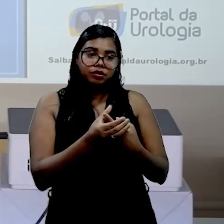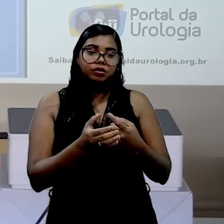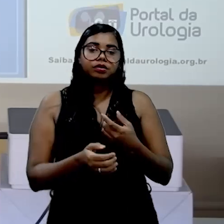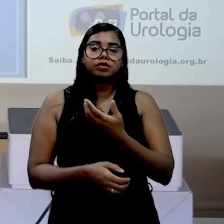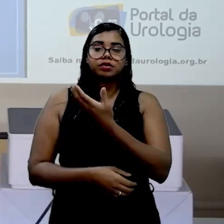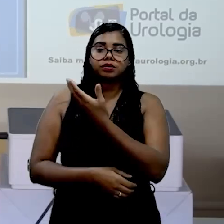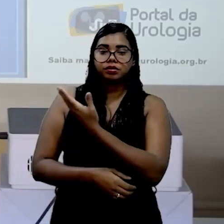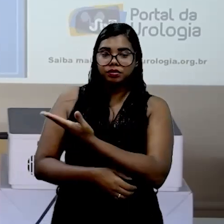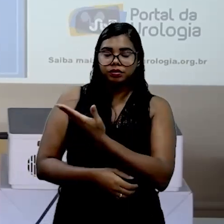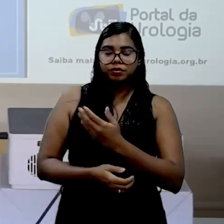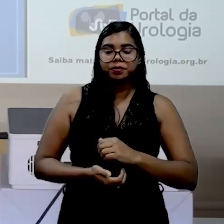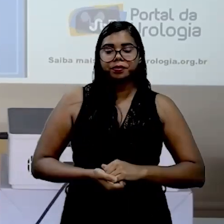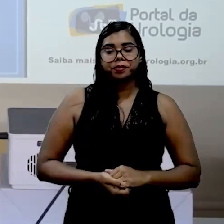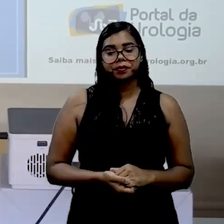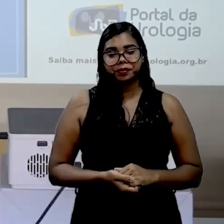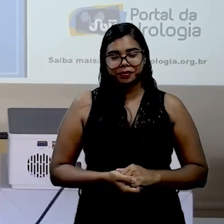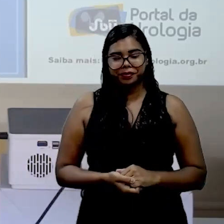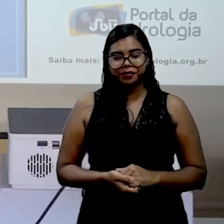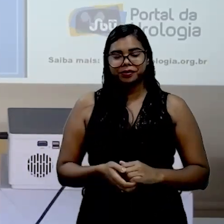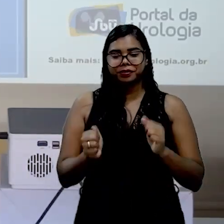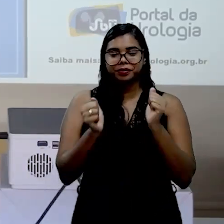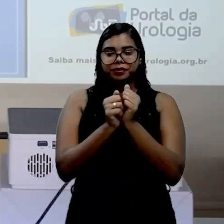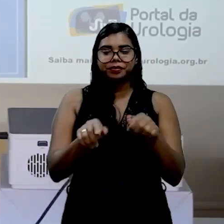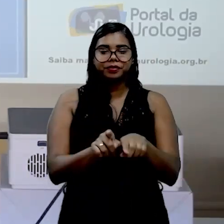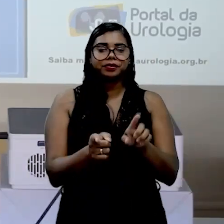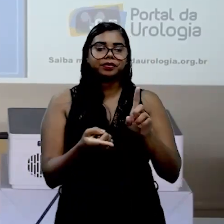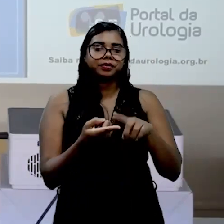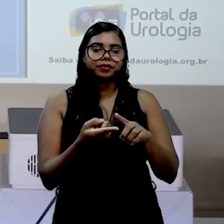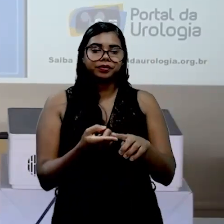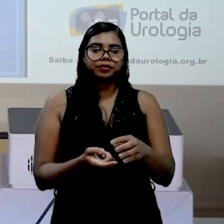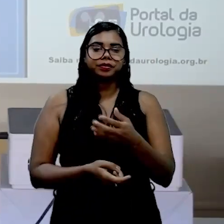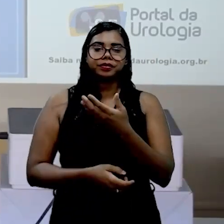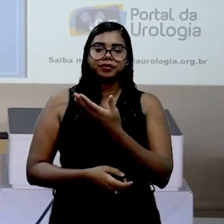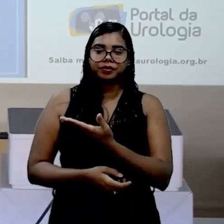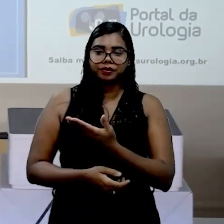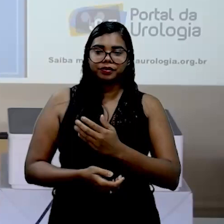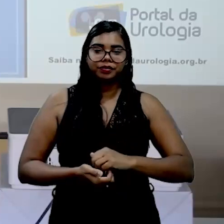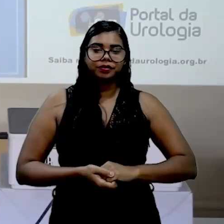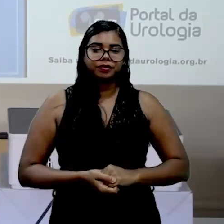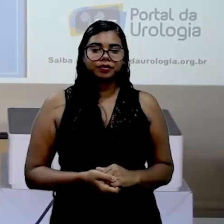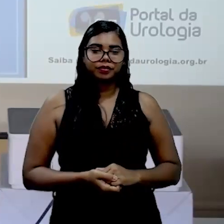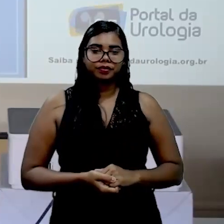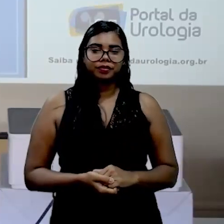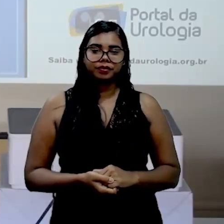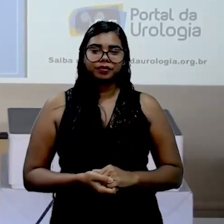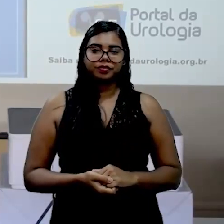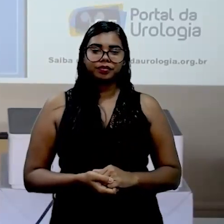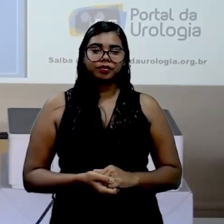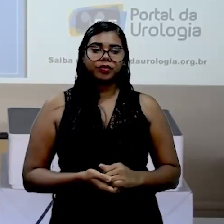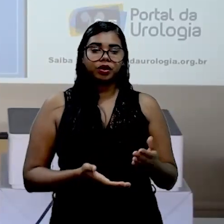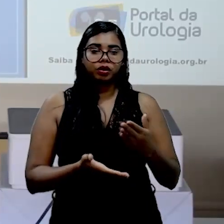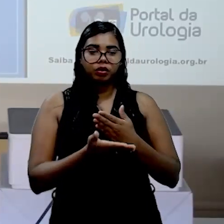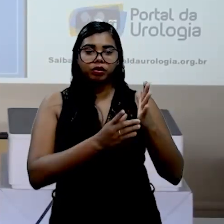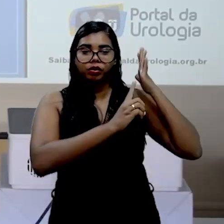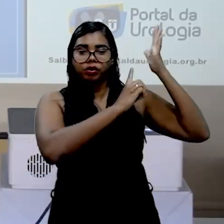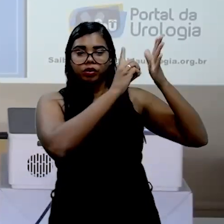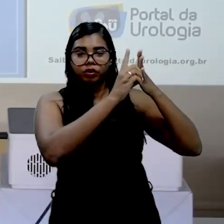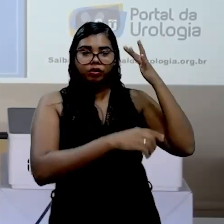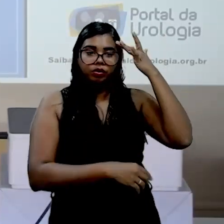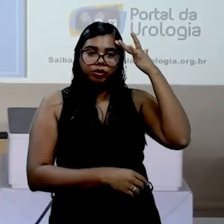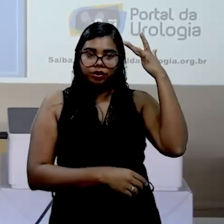nessa campanha, né, junto com... Vamos ter agora, inclusive, começando amanhã, o Congresso Brasileiro de Urologia, vai ser em